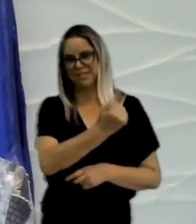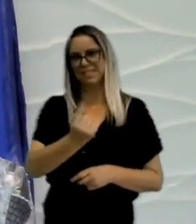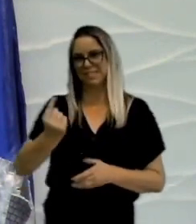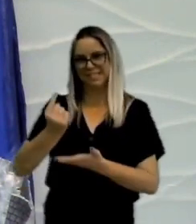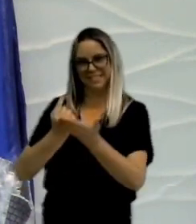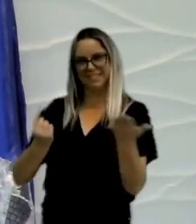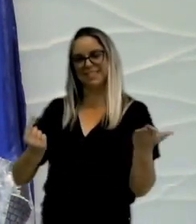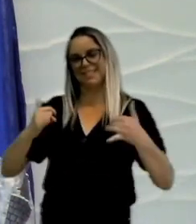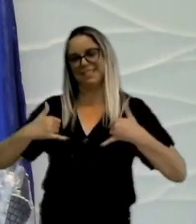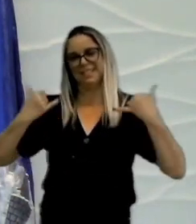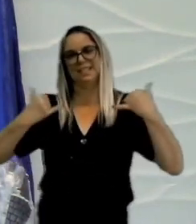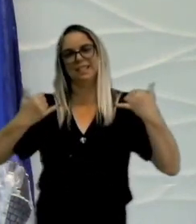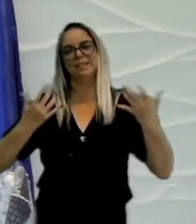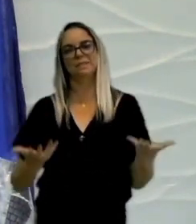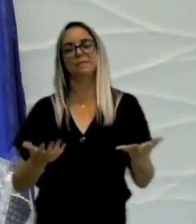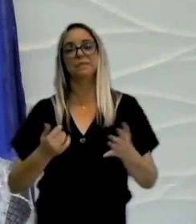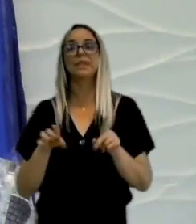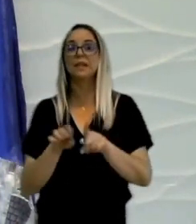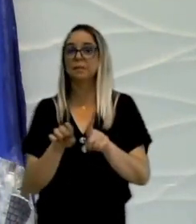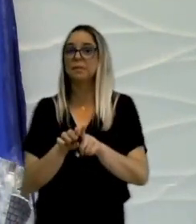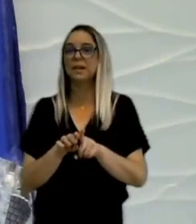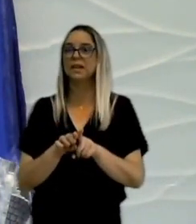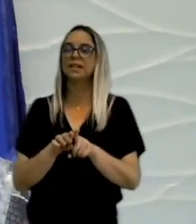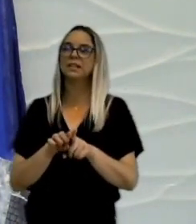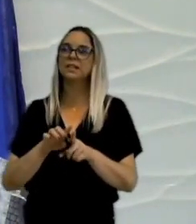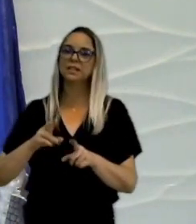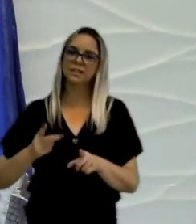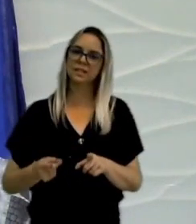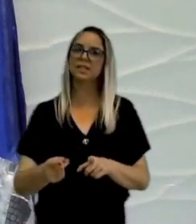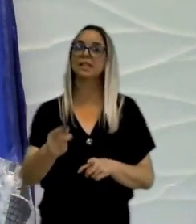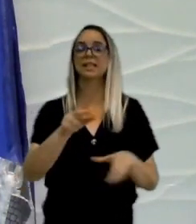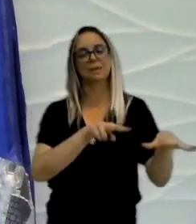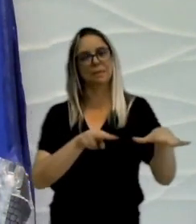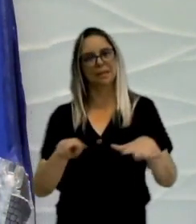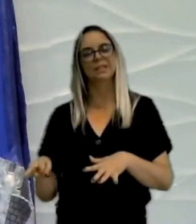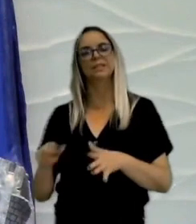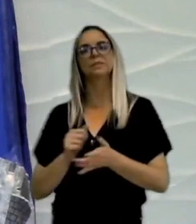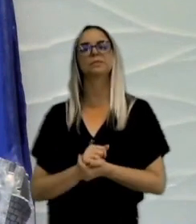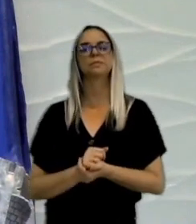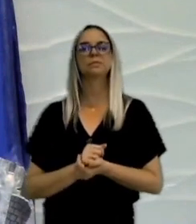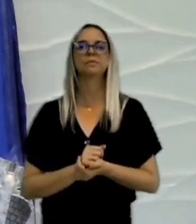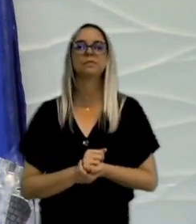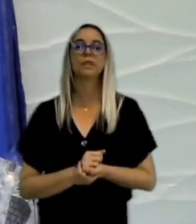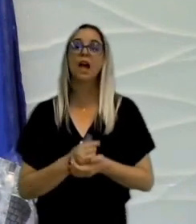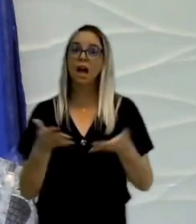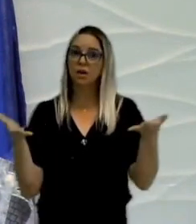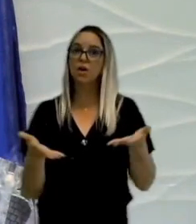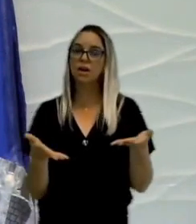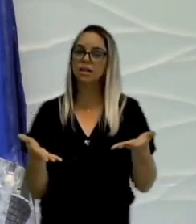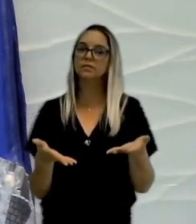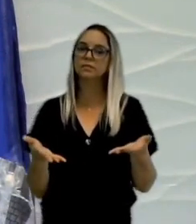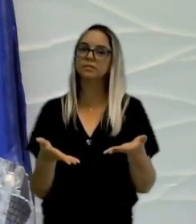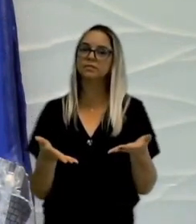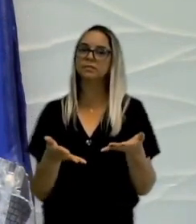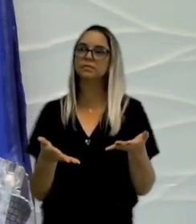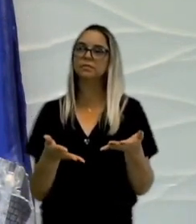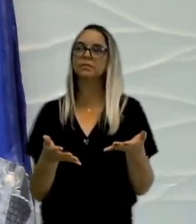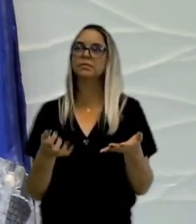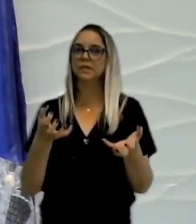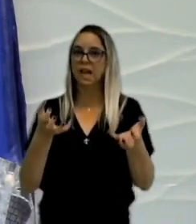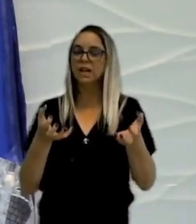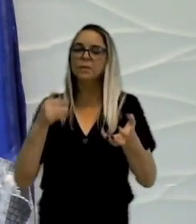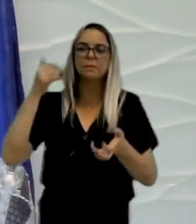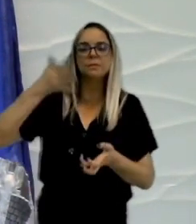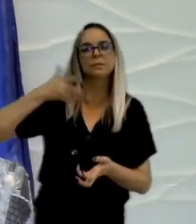completando idade nova e que irá também completar no transcorrer da semana. Eu quero aqui, nesse momento, fazer uso da